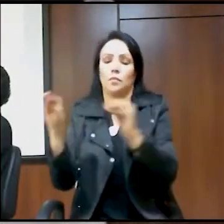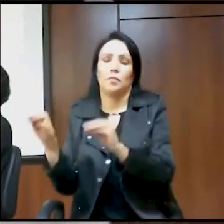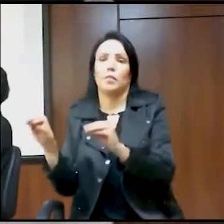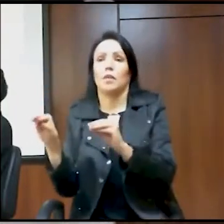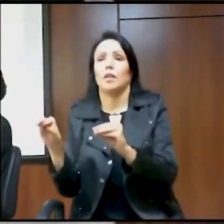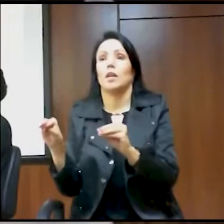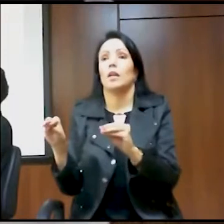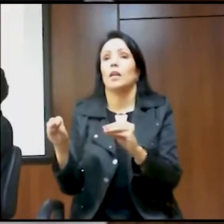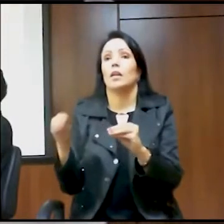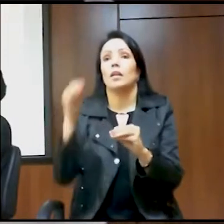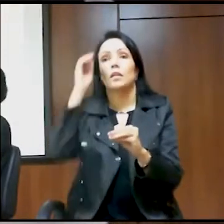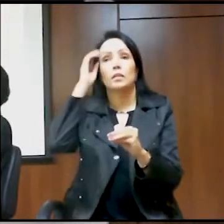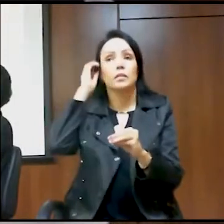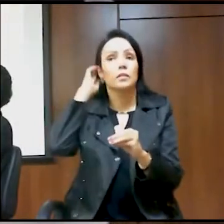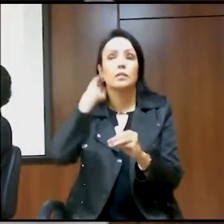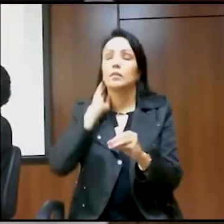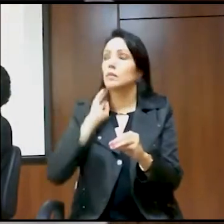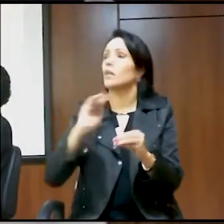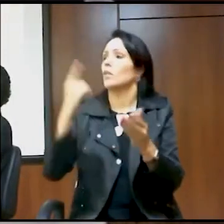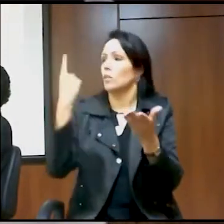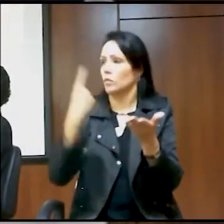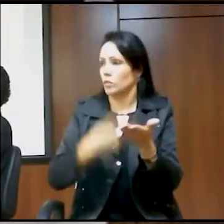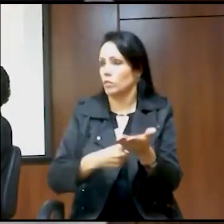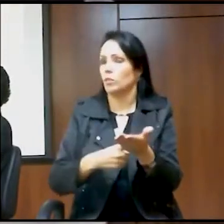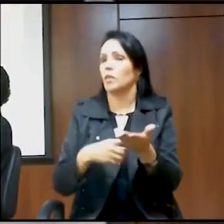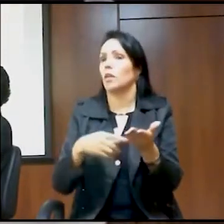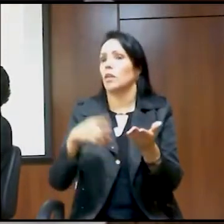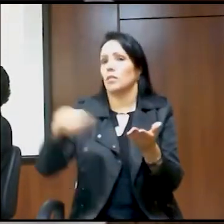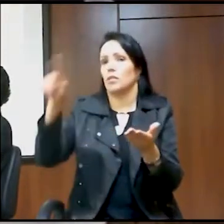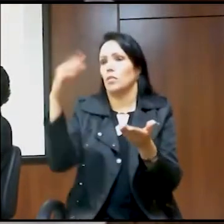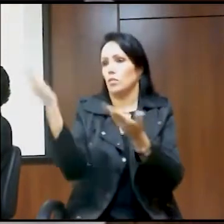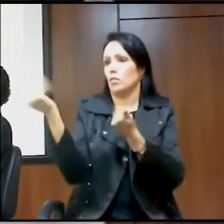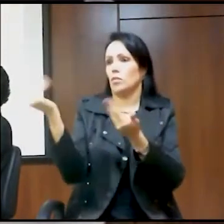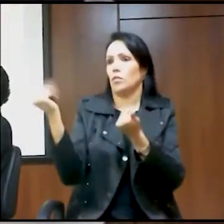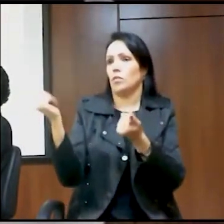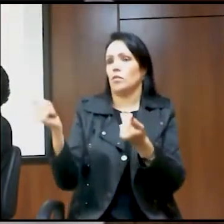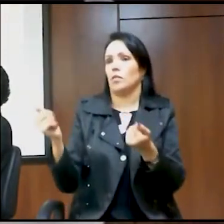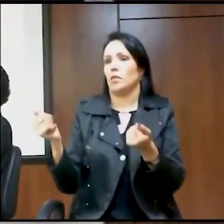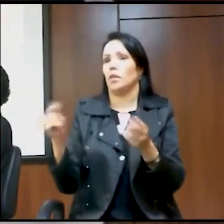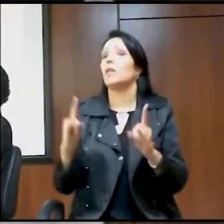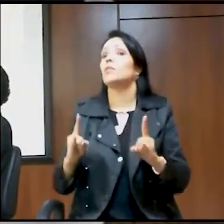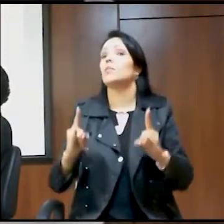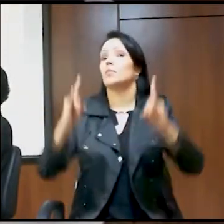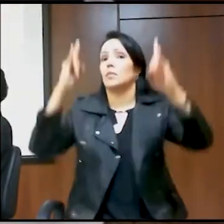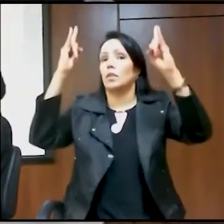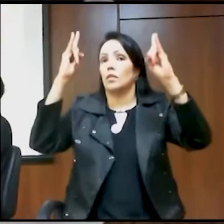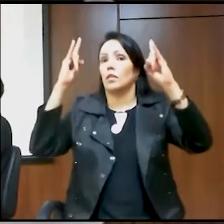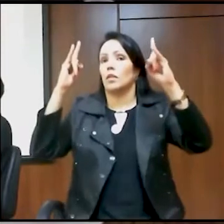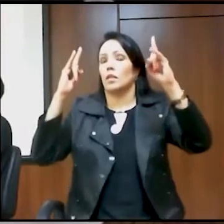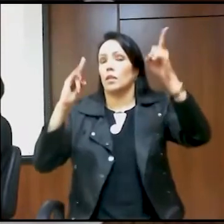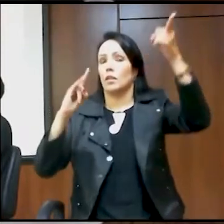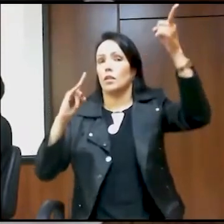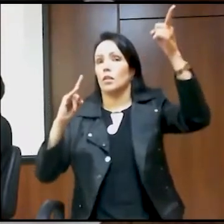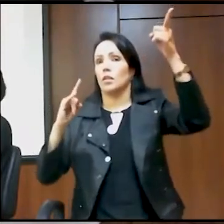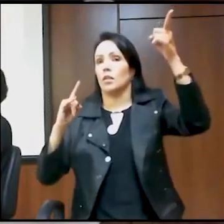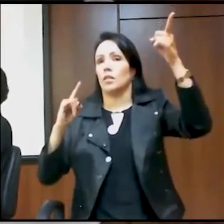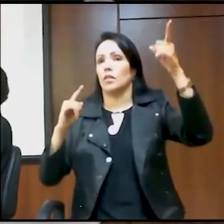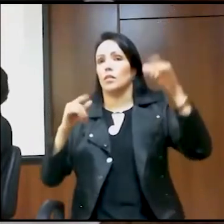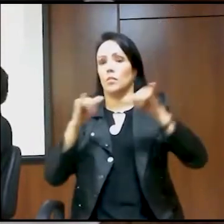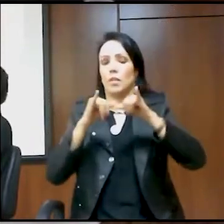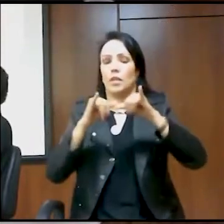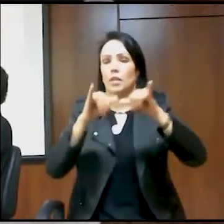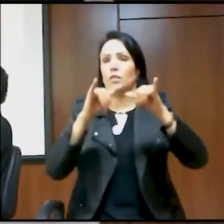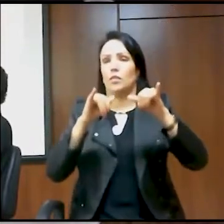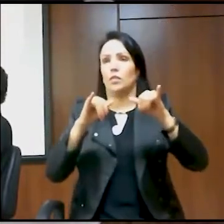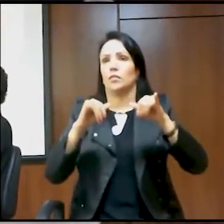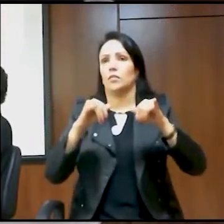época com a prefeitura. Não sei se vocês mais jovens sabem o que é o edifício São Vito, né? É aquele prédio que era ali perto do mercado do Parque